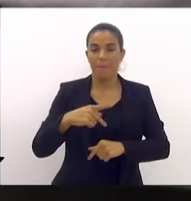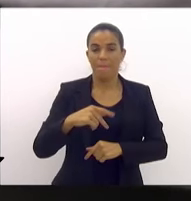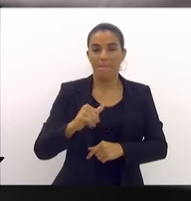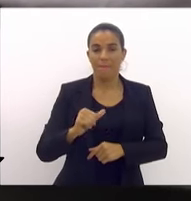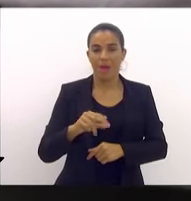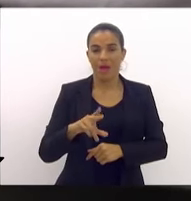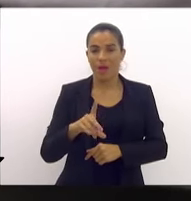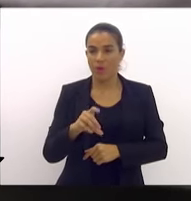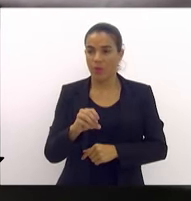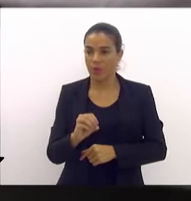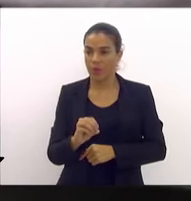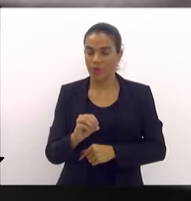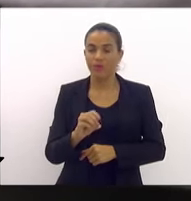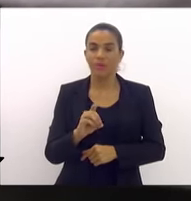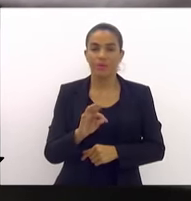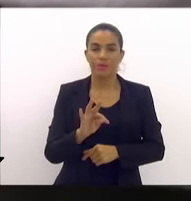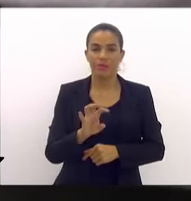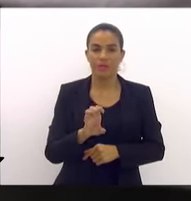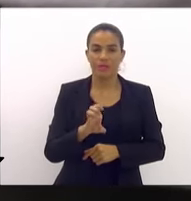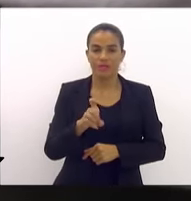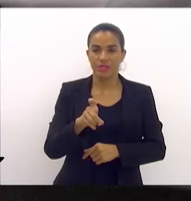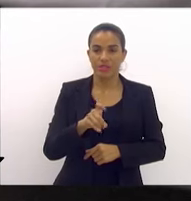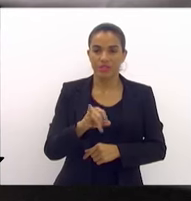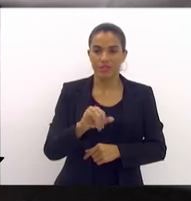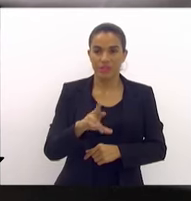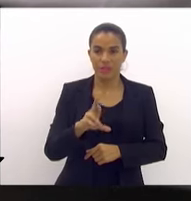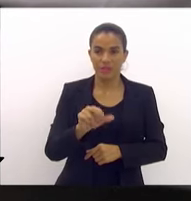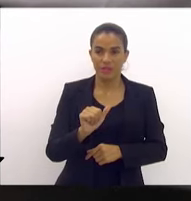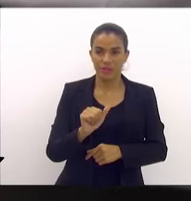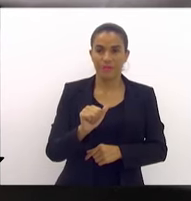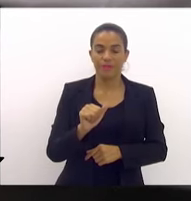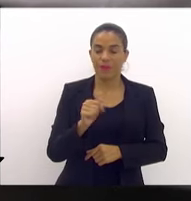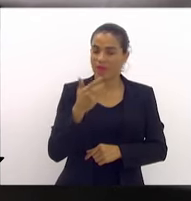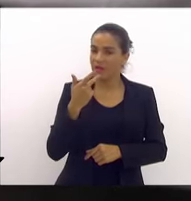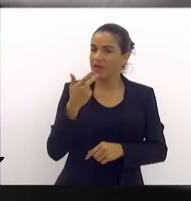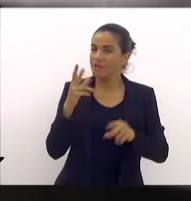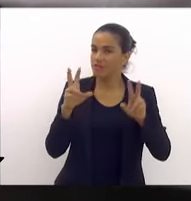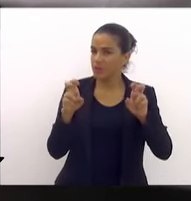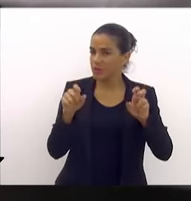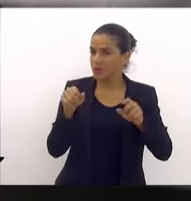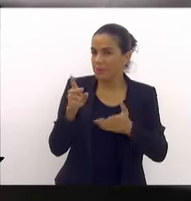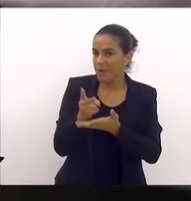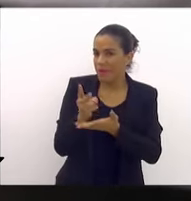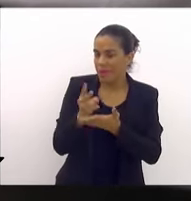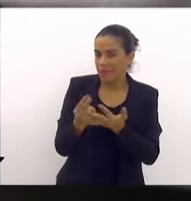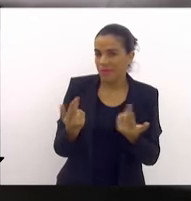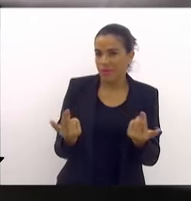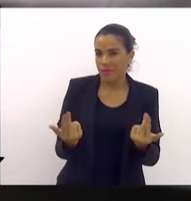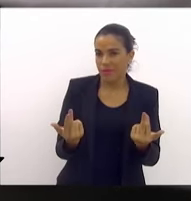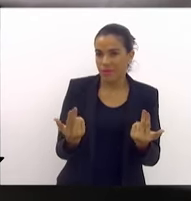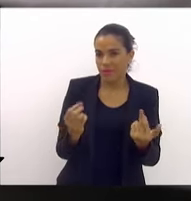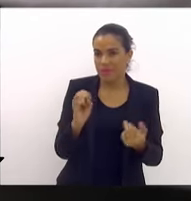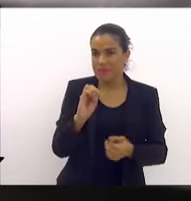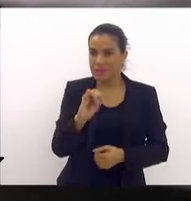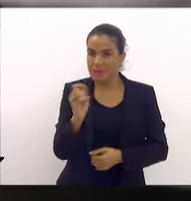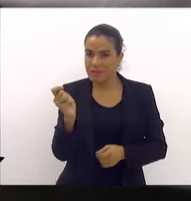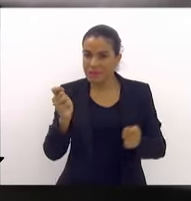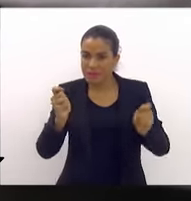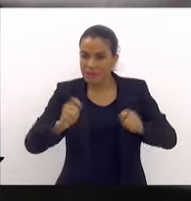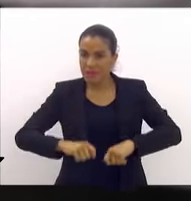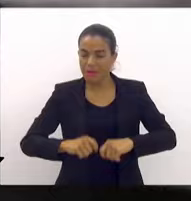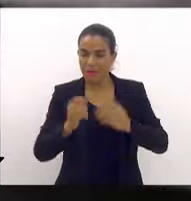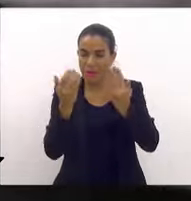Paulo Teixeira. Que eu, pela minha lembrança, versa sobre esse assunto. Então, se eu puder fazer aqui rapidamente